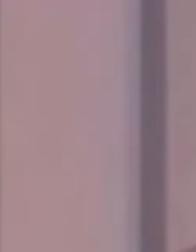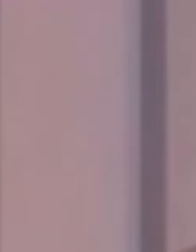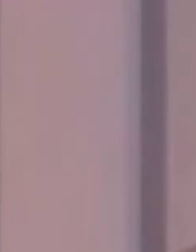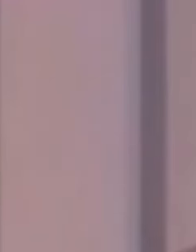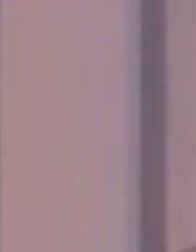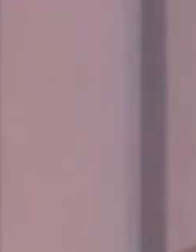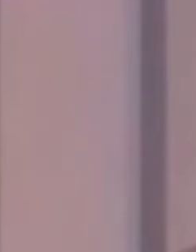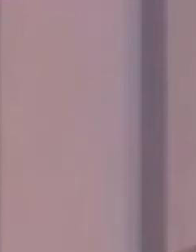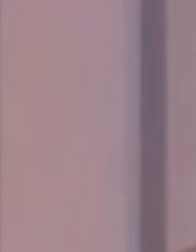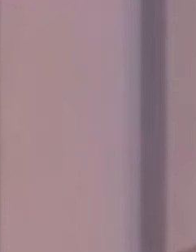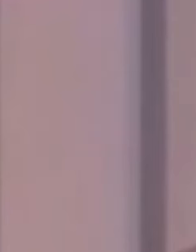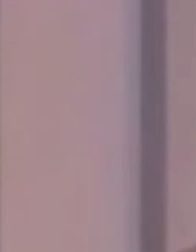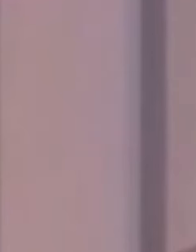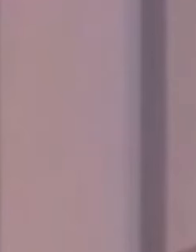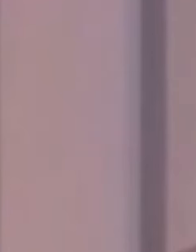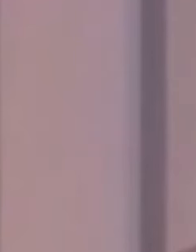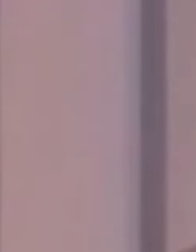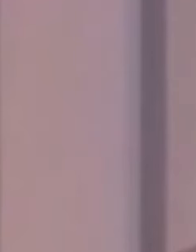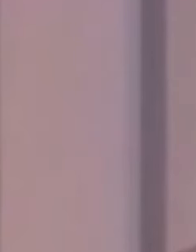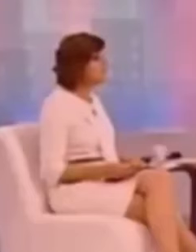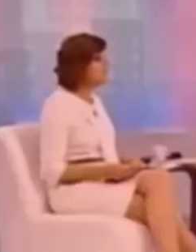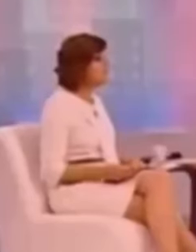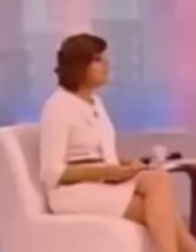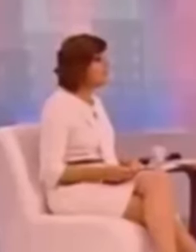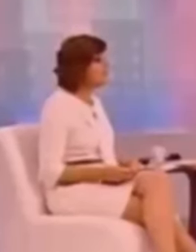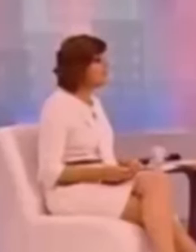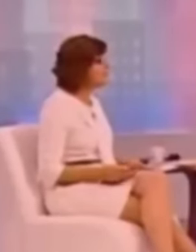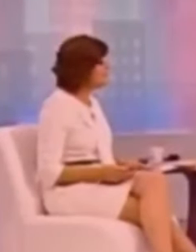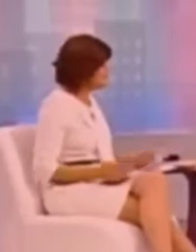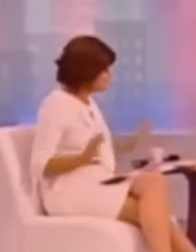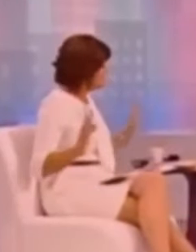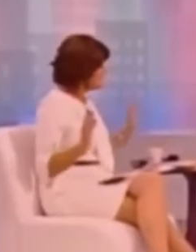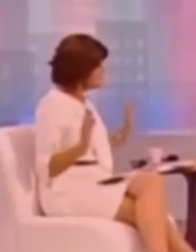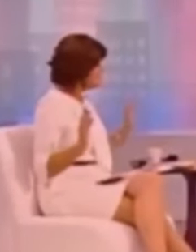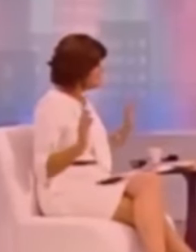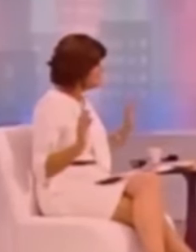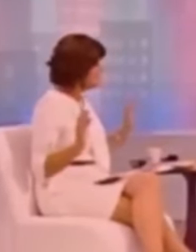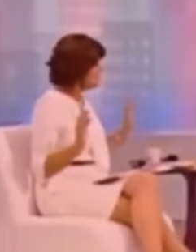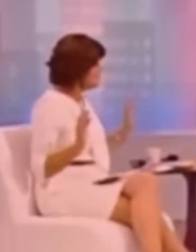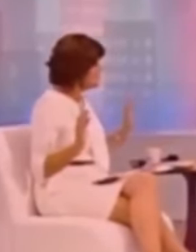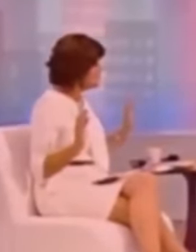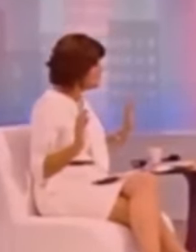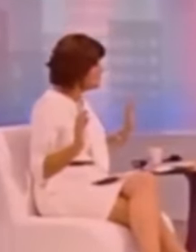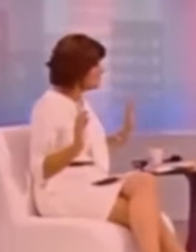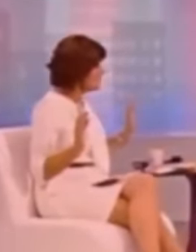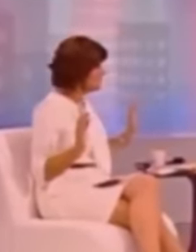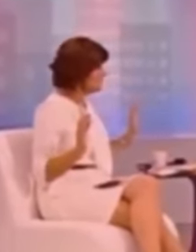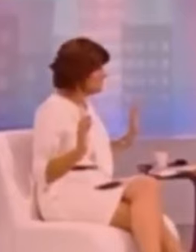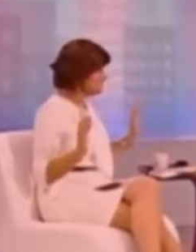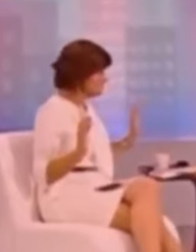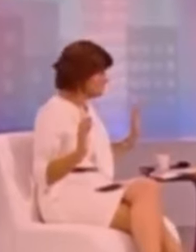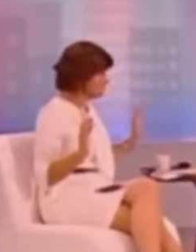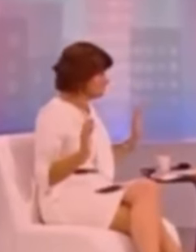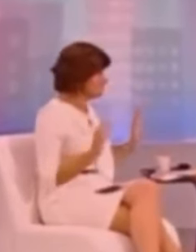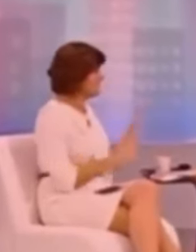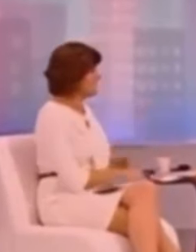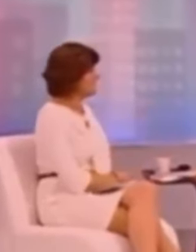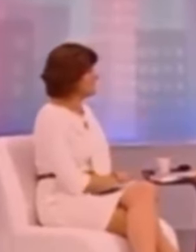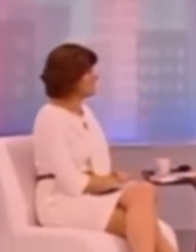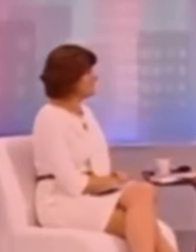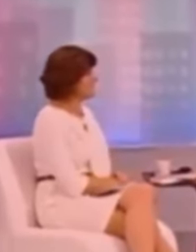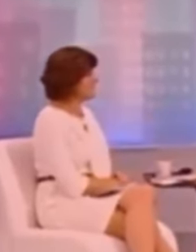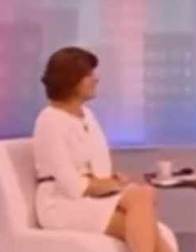que o outro coletivo ali existente na Comarca são visões diferentes cada um de